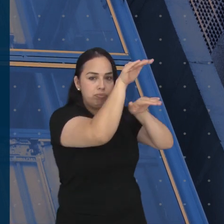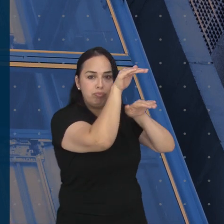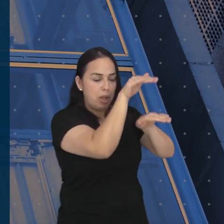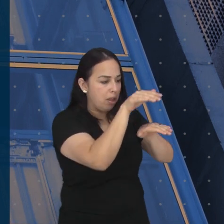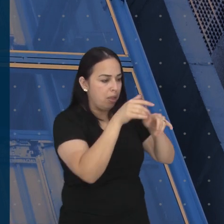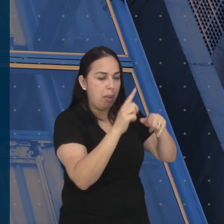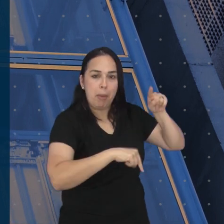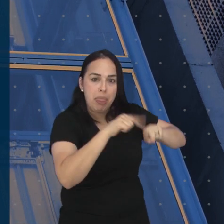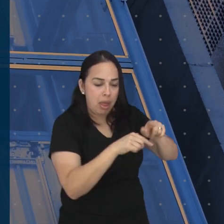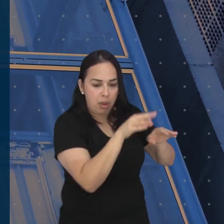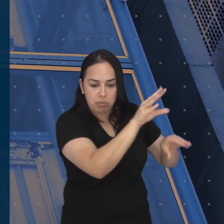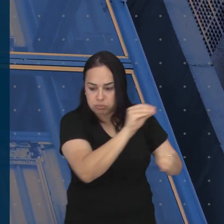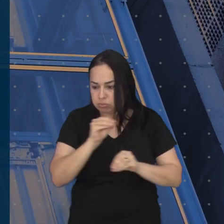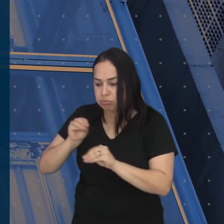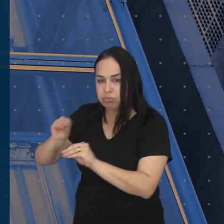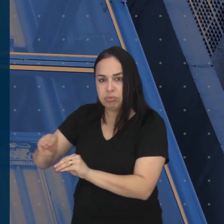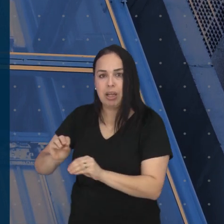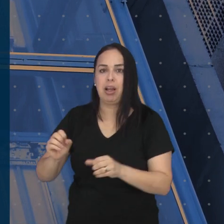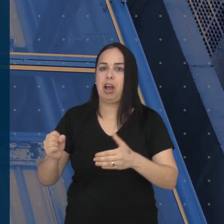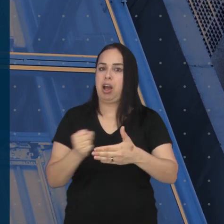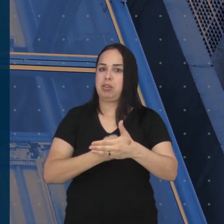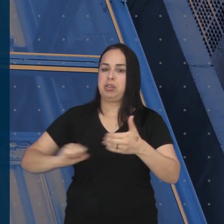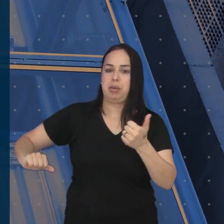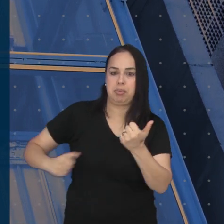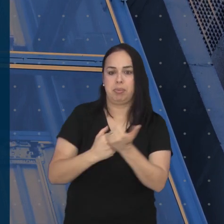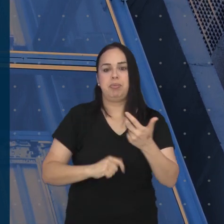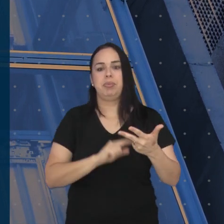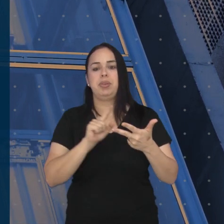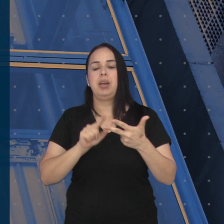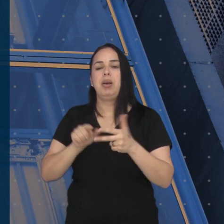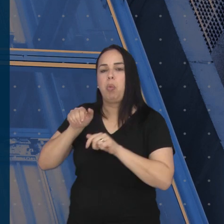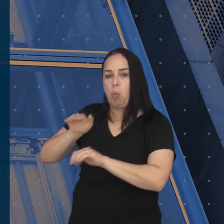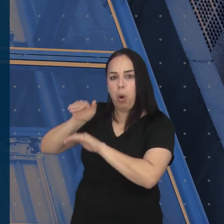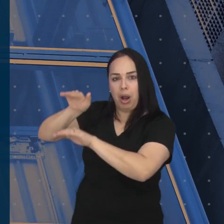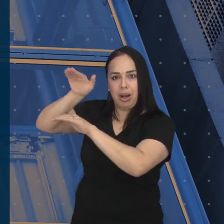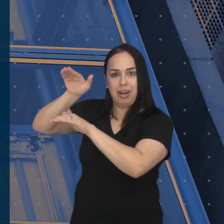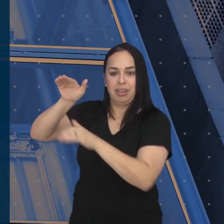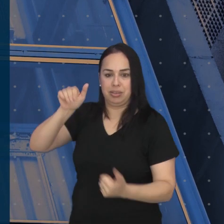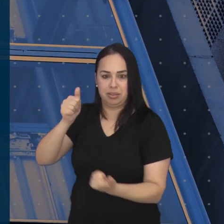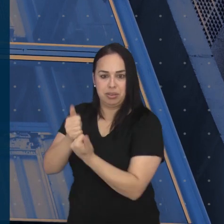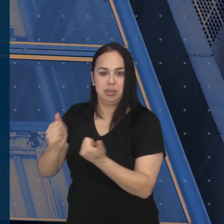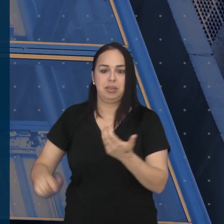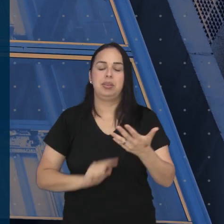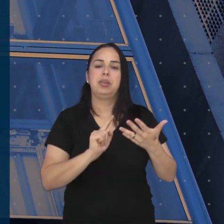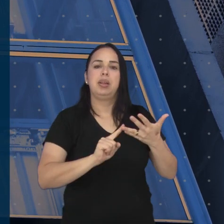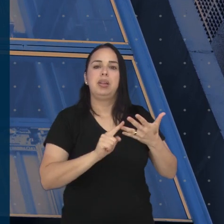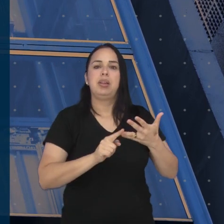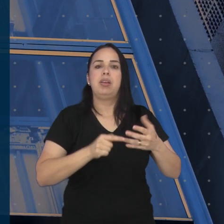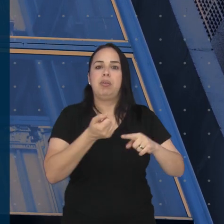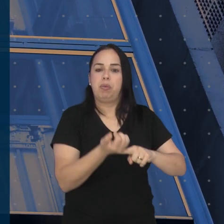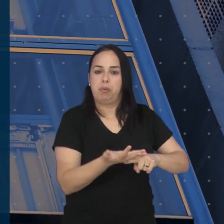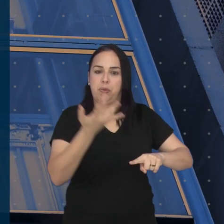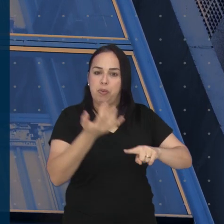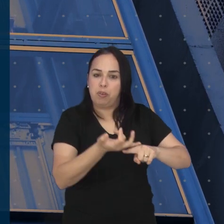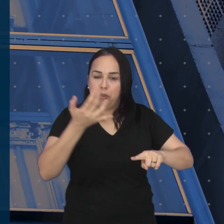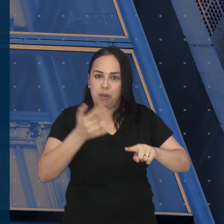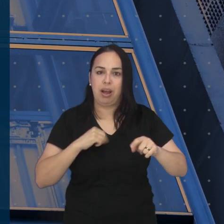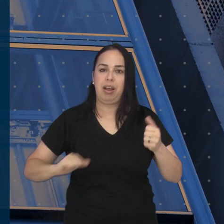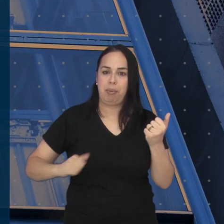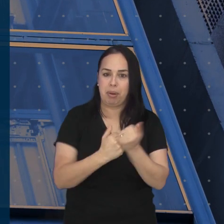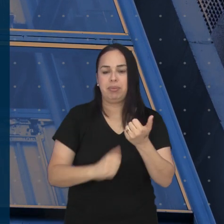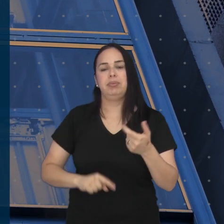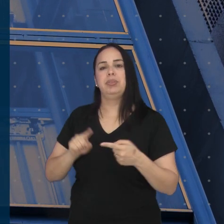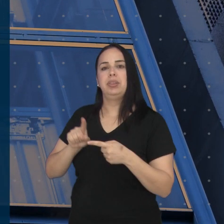carga e descarga de mercadorias, ajudante de cozinha, ajudante de depósito, ajudante de serralheiro,